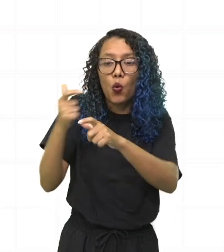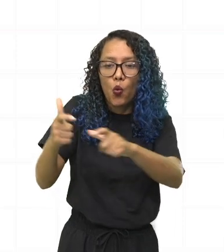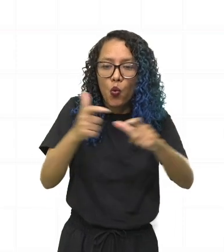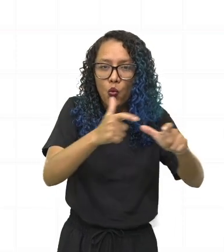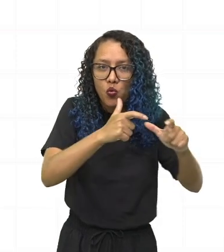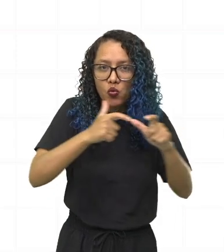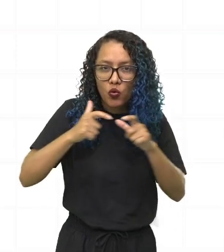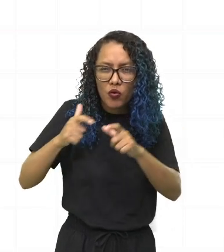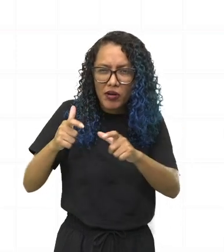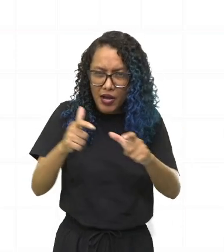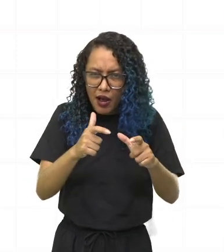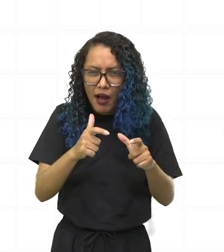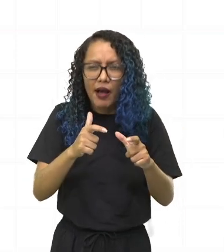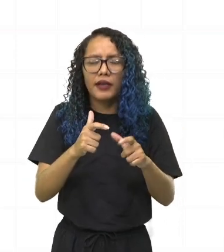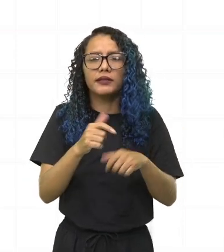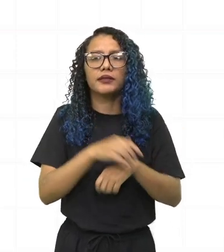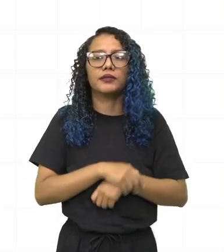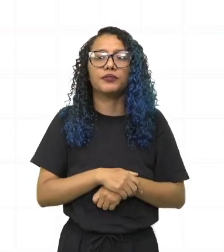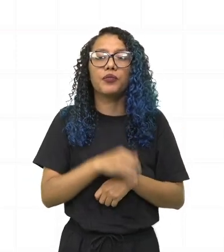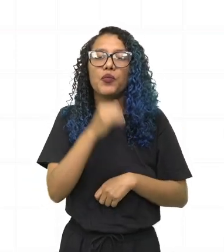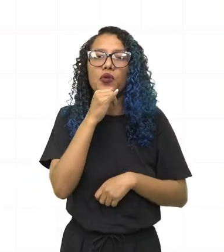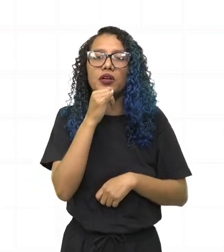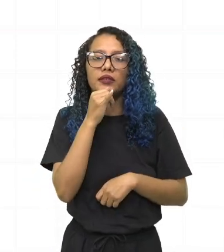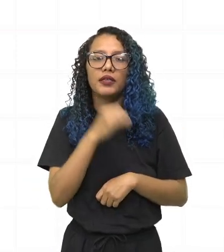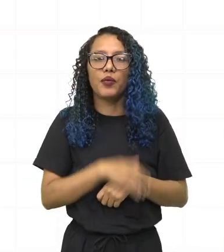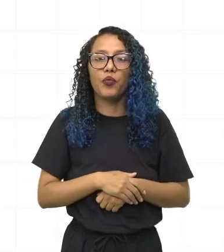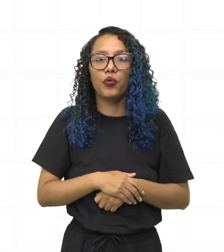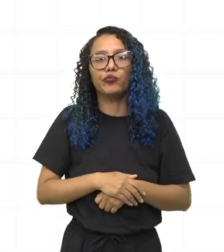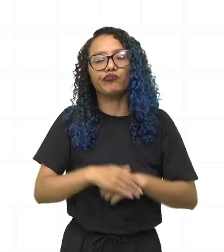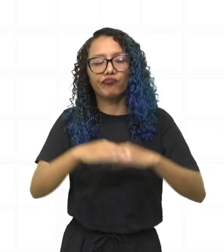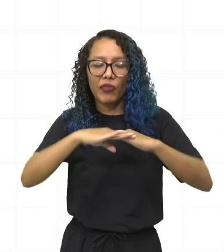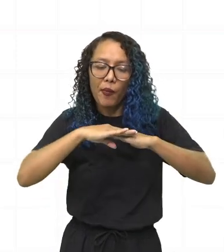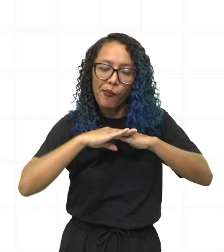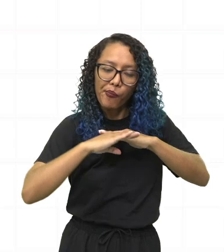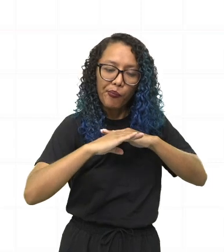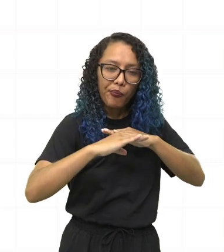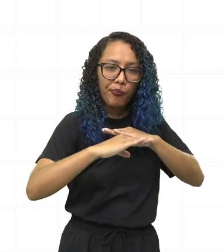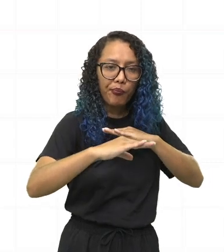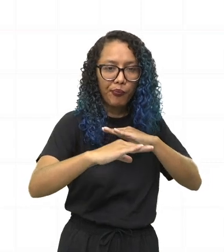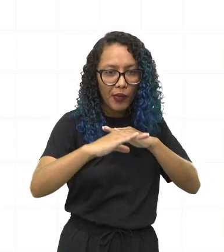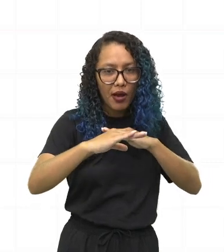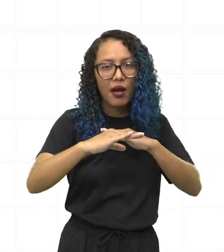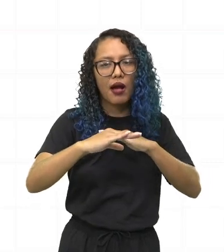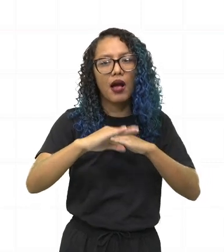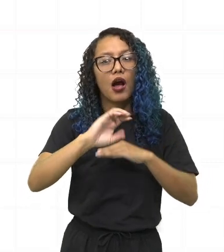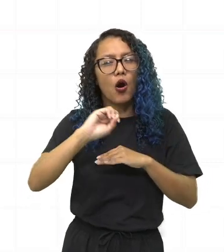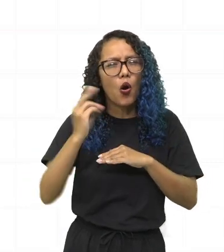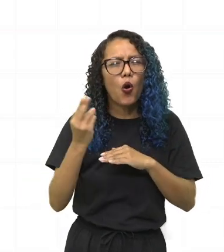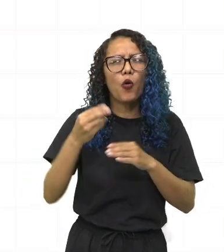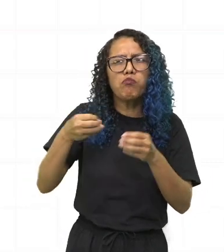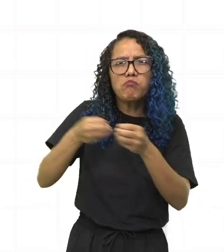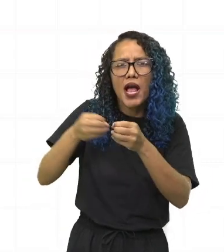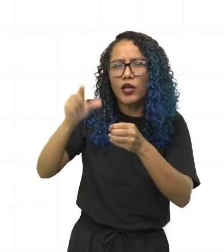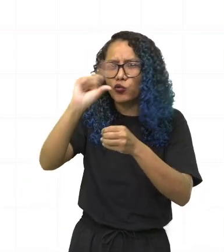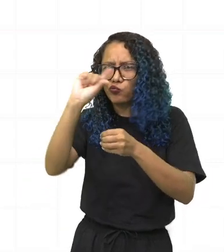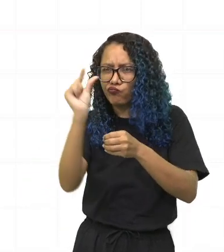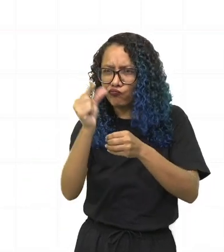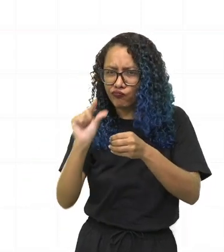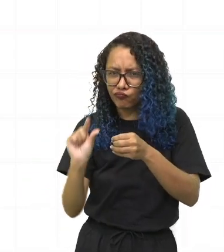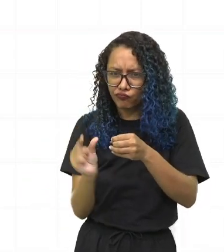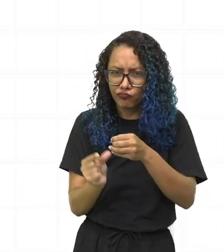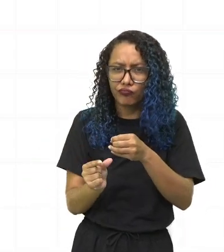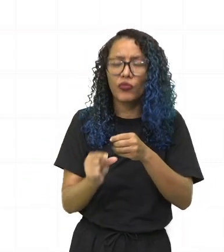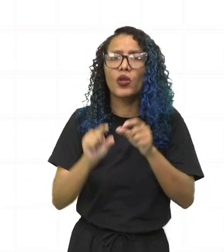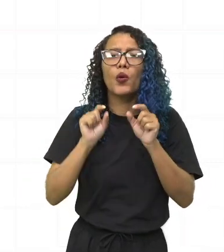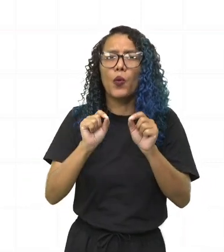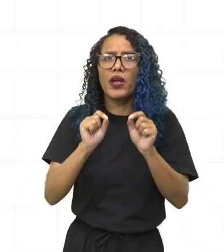no largo de uma costa, né? Onde o vento ele seja constante, né? Precisa ter aí bastante